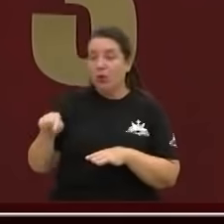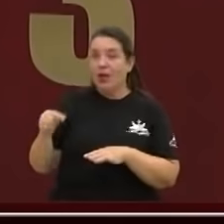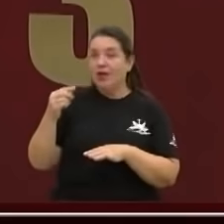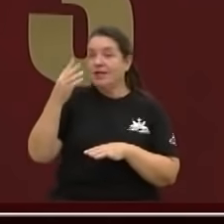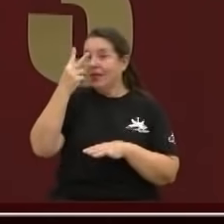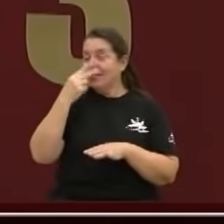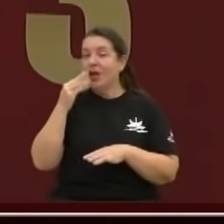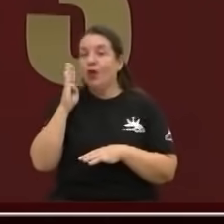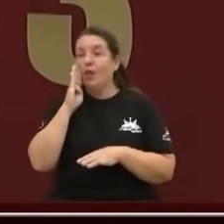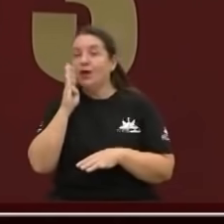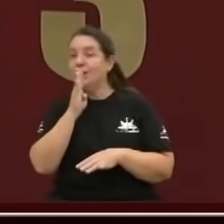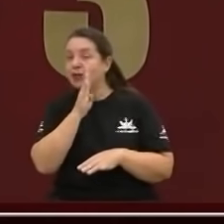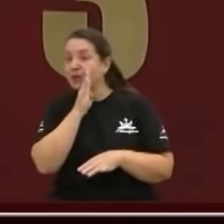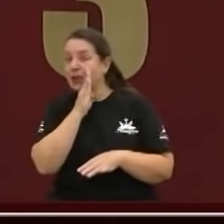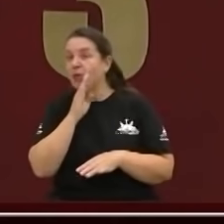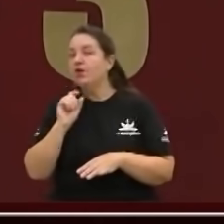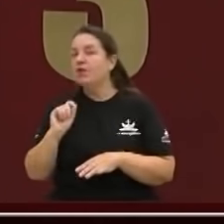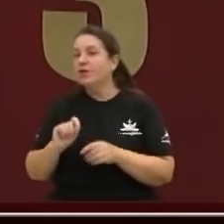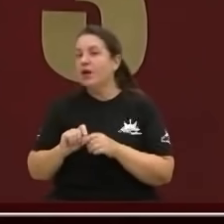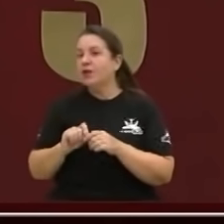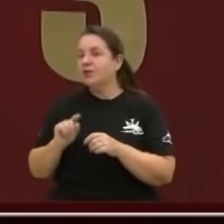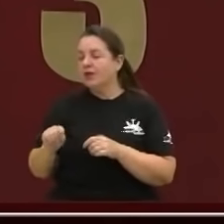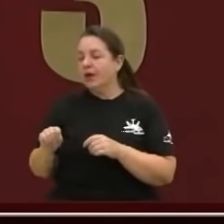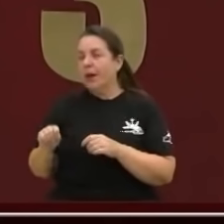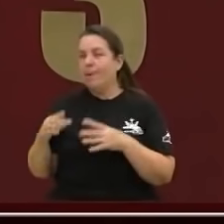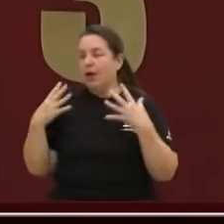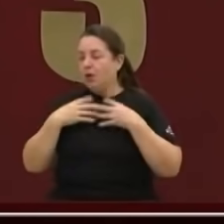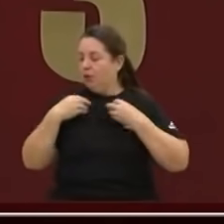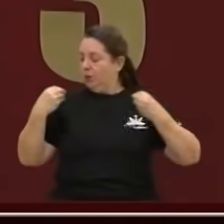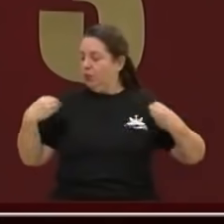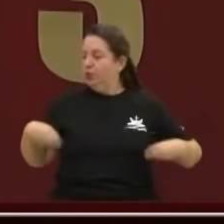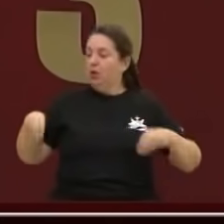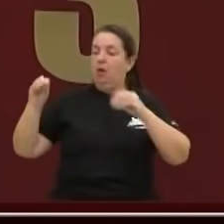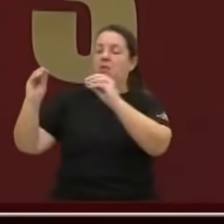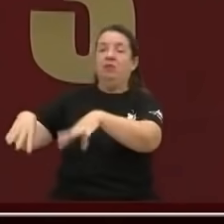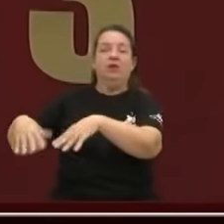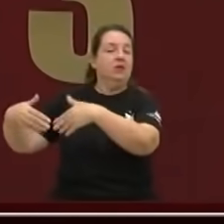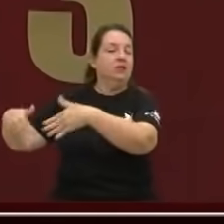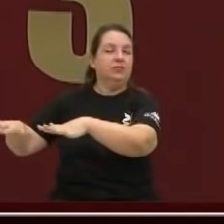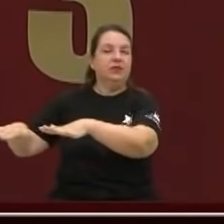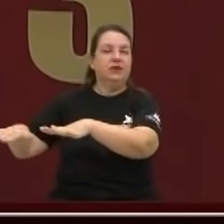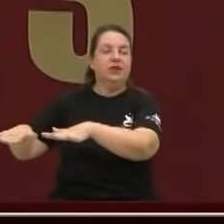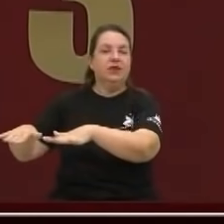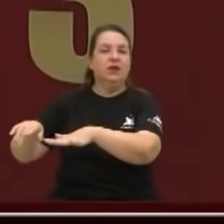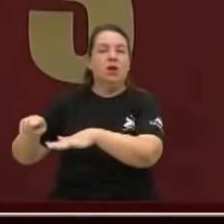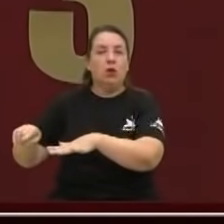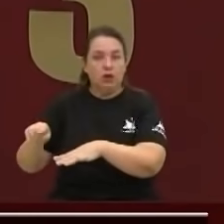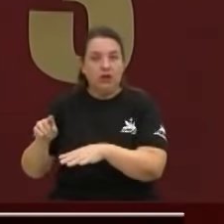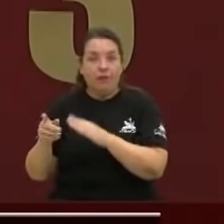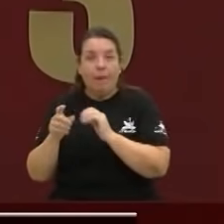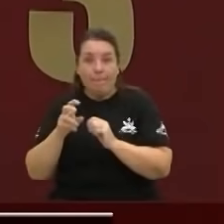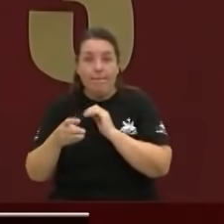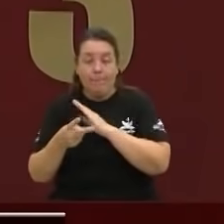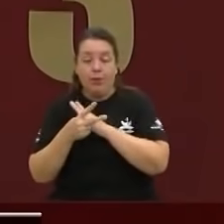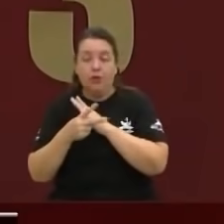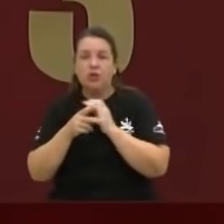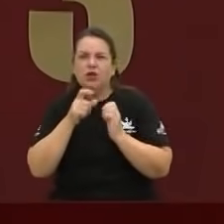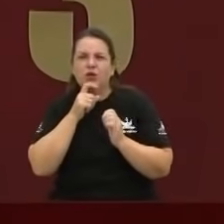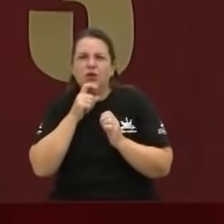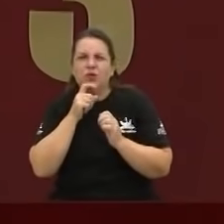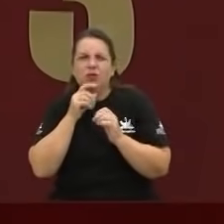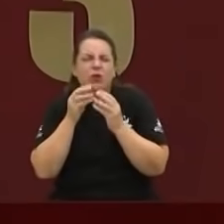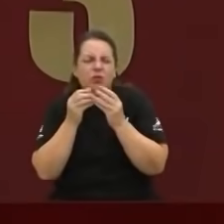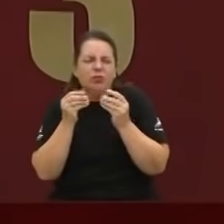cego Bartimeu joga o manto, o seu guarda-pó, o seu quebra-frio, aquelas